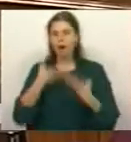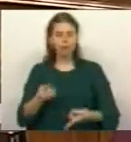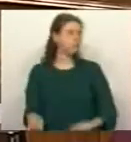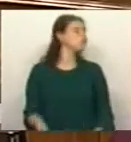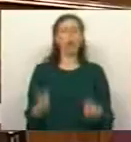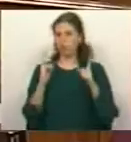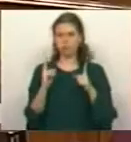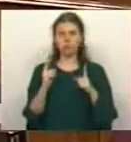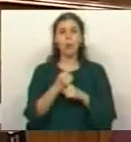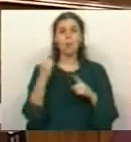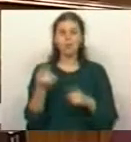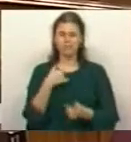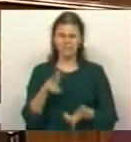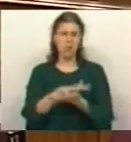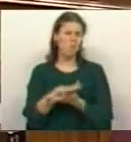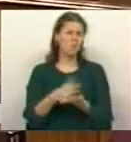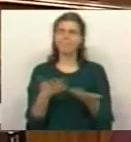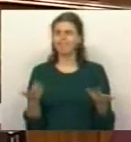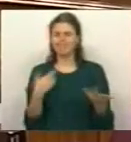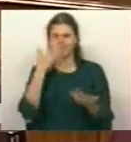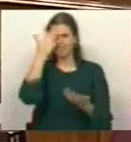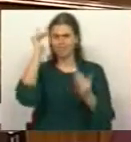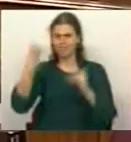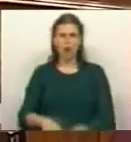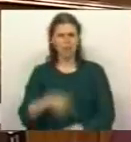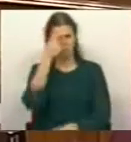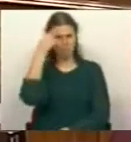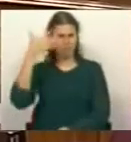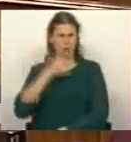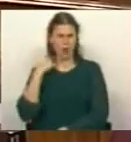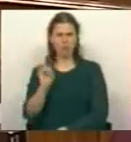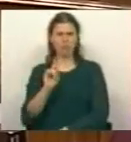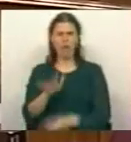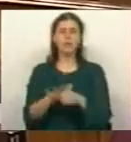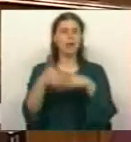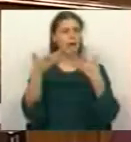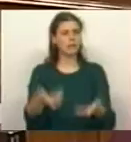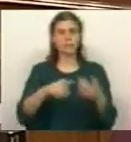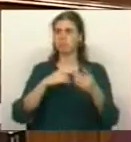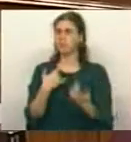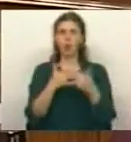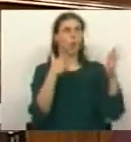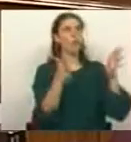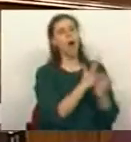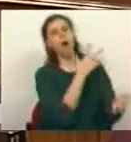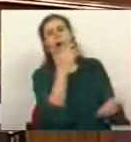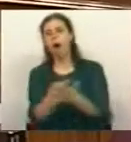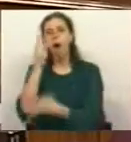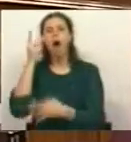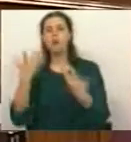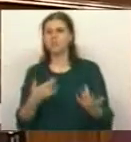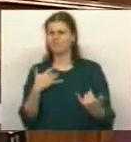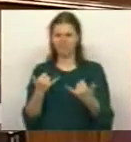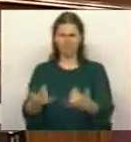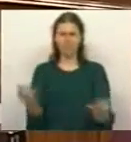atravessamos, porque é, no mínimo, imoral e incompreensível que nestas circunstâncias e depois de tudo o que todos estamos a viver,